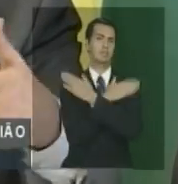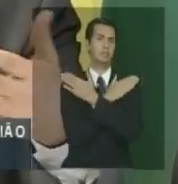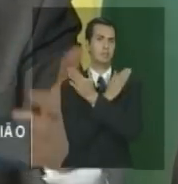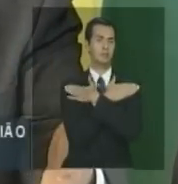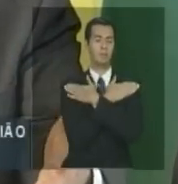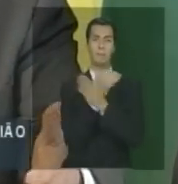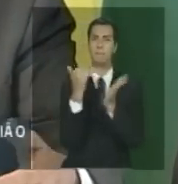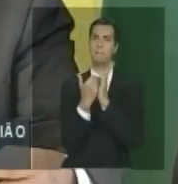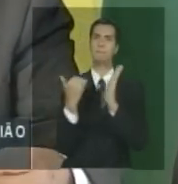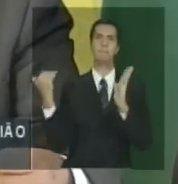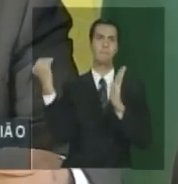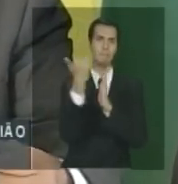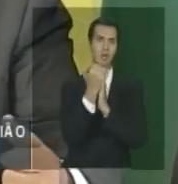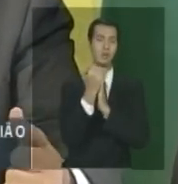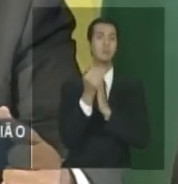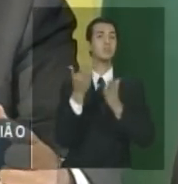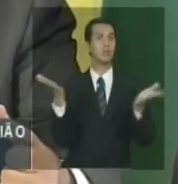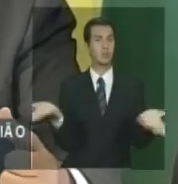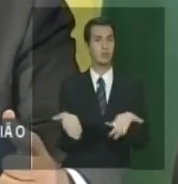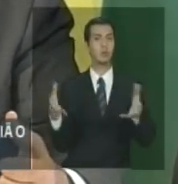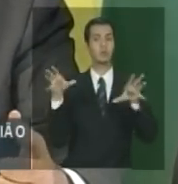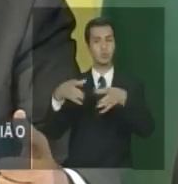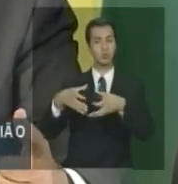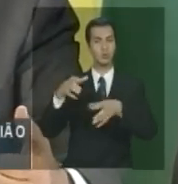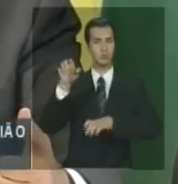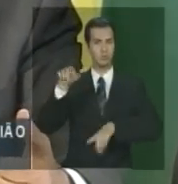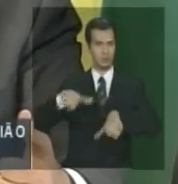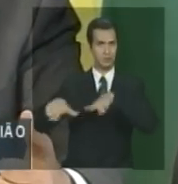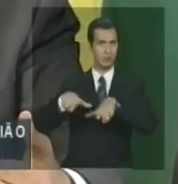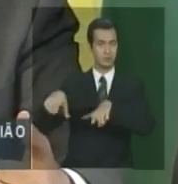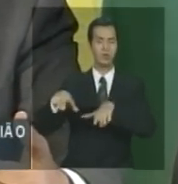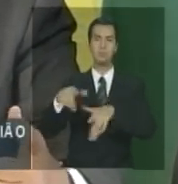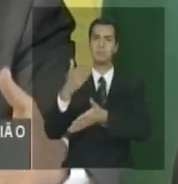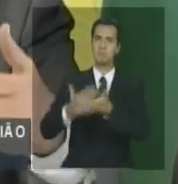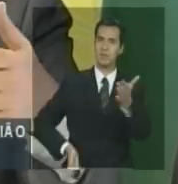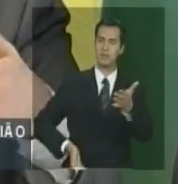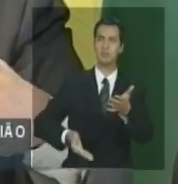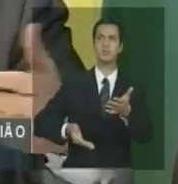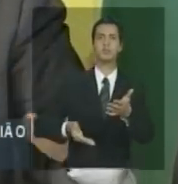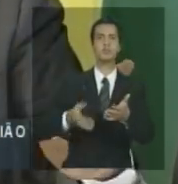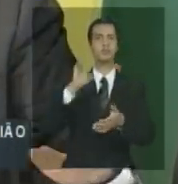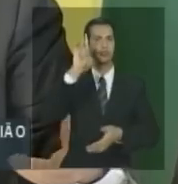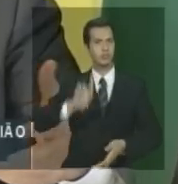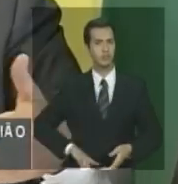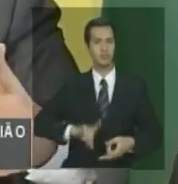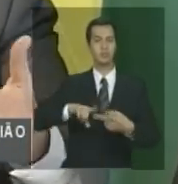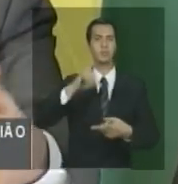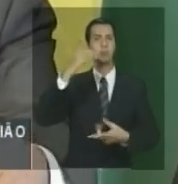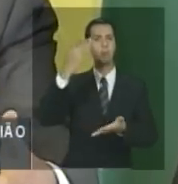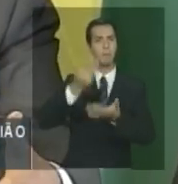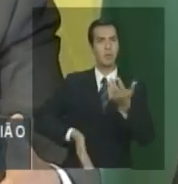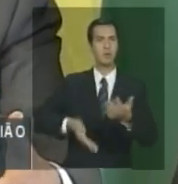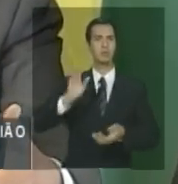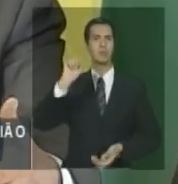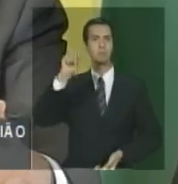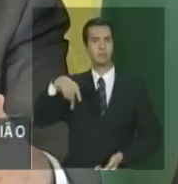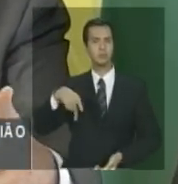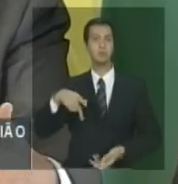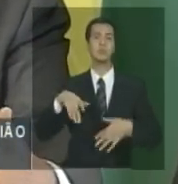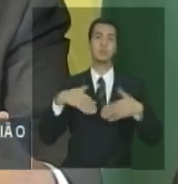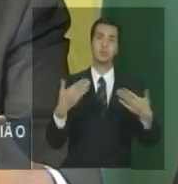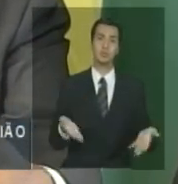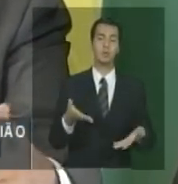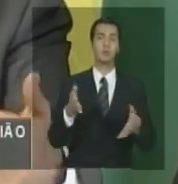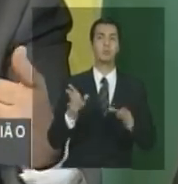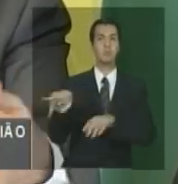direitos, estão perdendo aposentadorias, e com isso os países vão ter custos